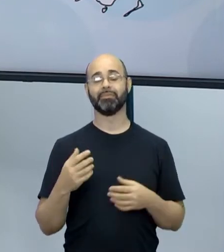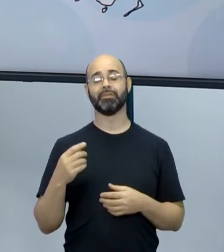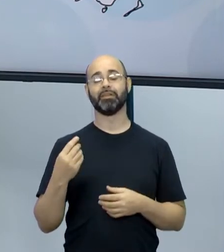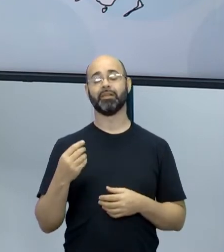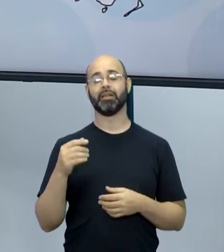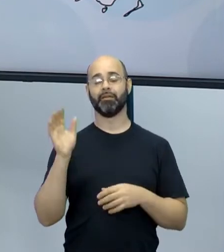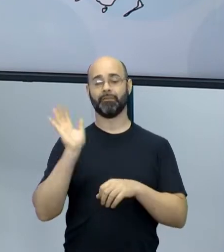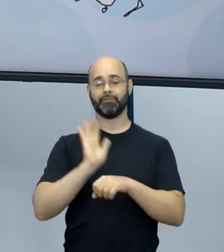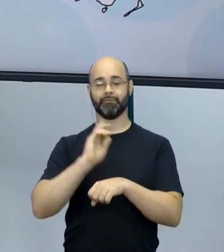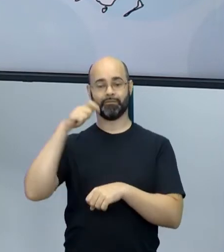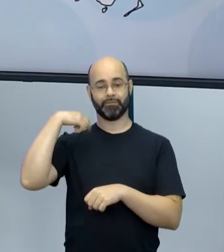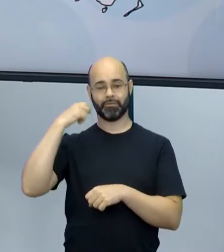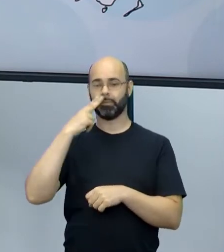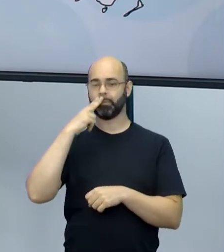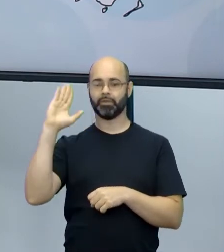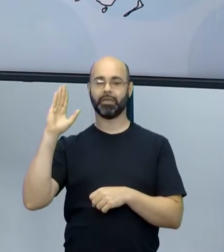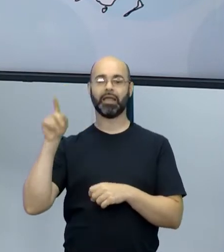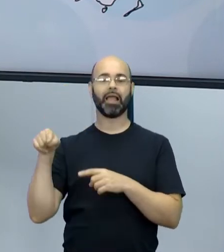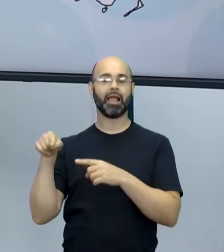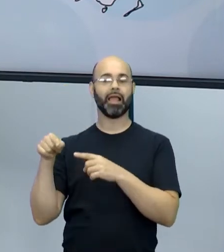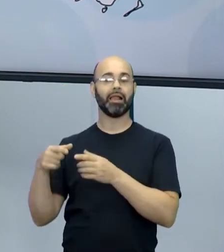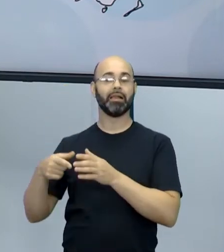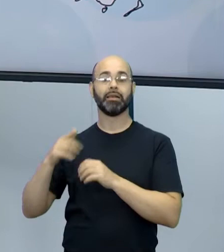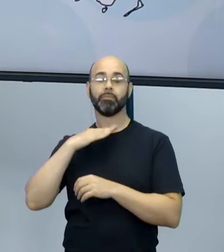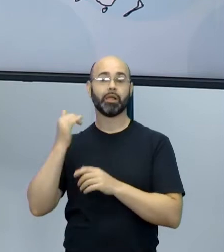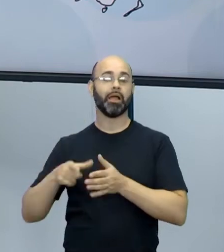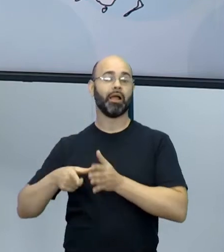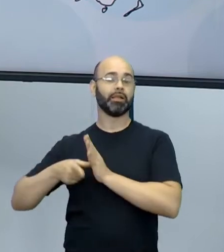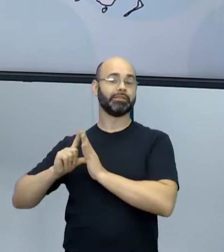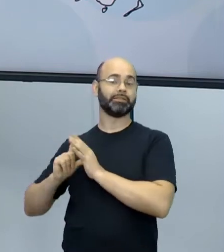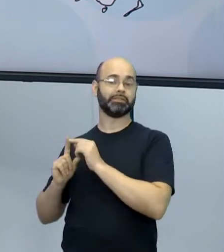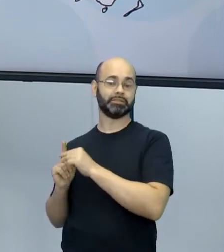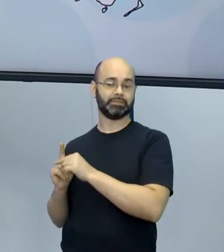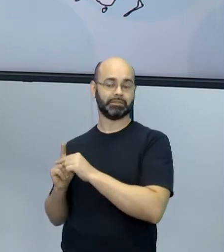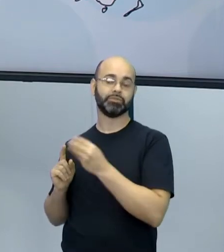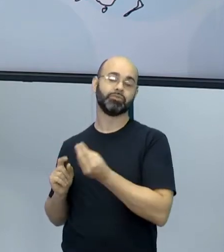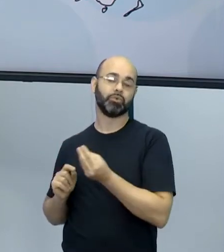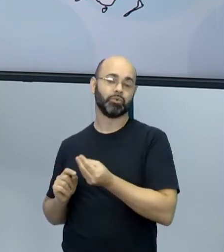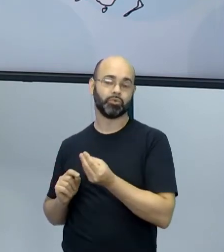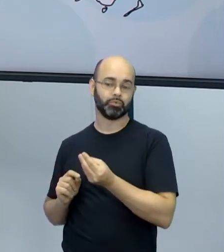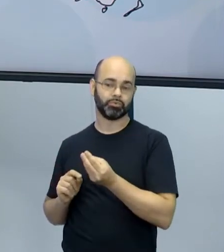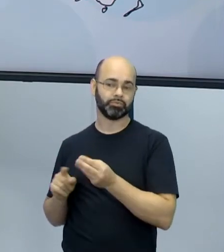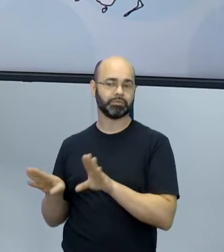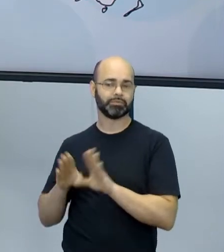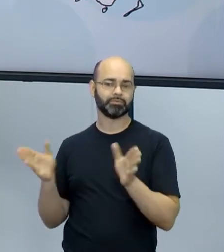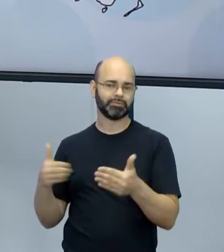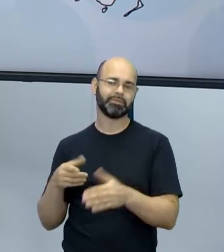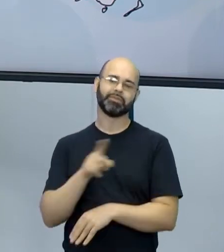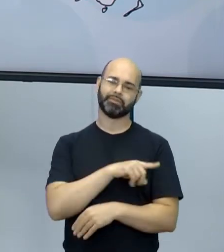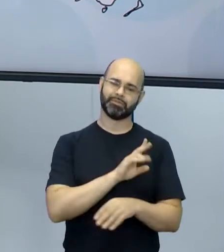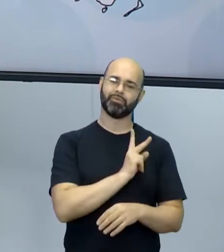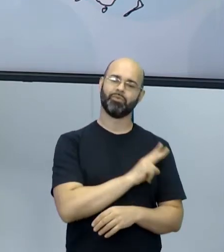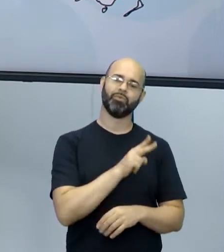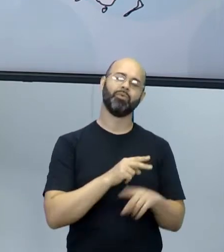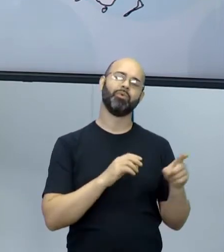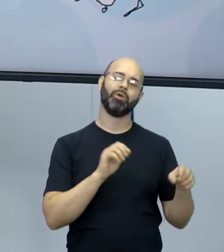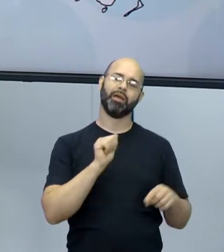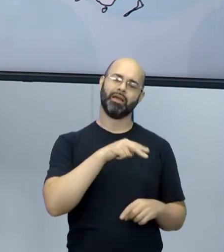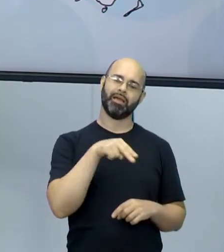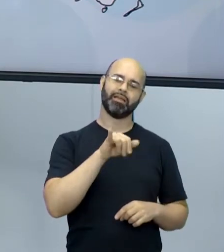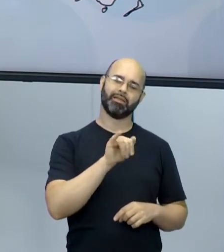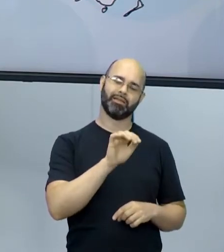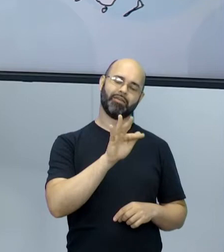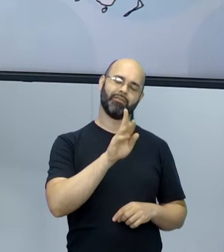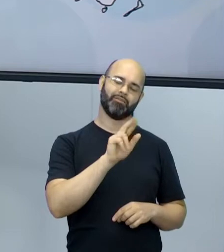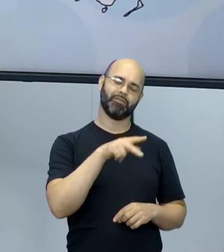Adolf Hitler, né? Então a gente percebe que nas últimas horas dele ele ficou tão oprimido lá quanto a própria Anne Frank ficou, né? E